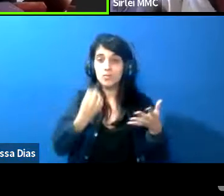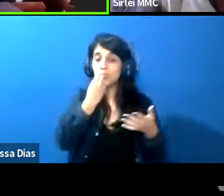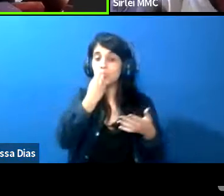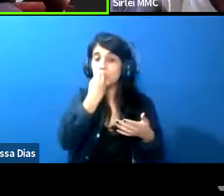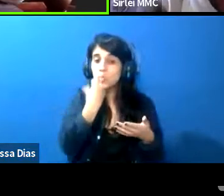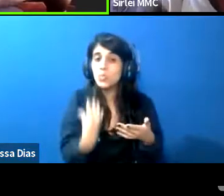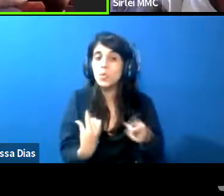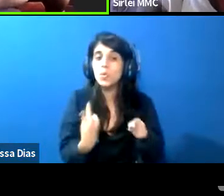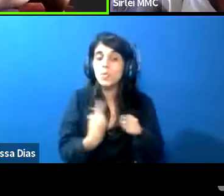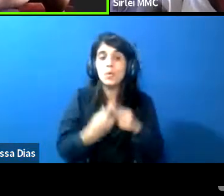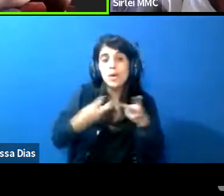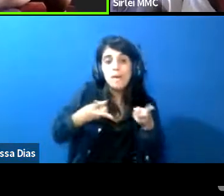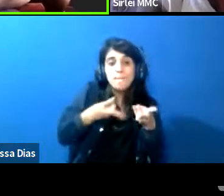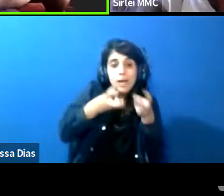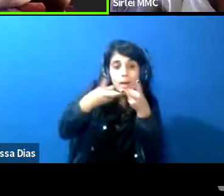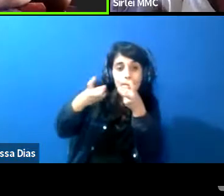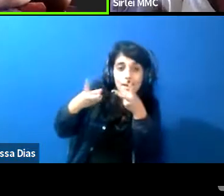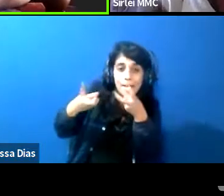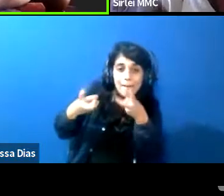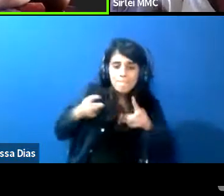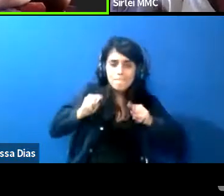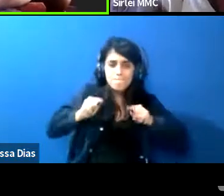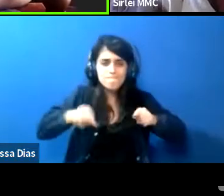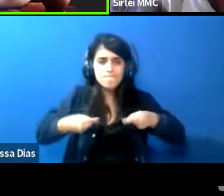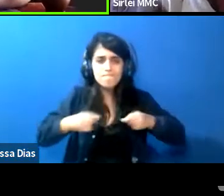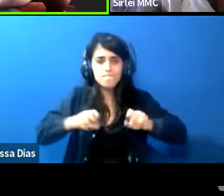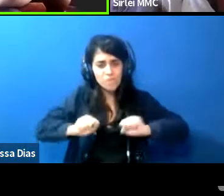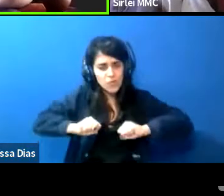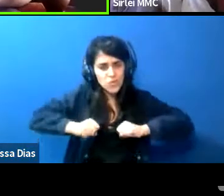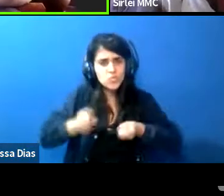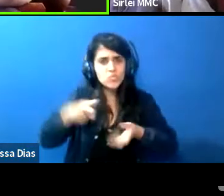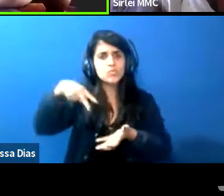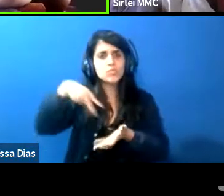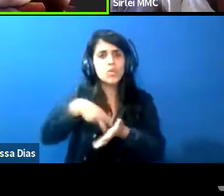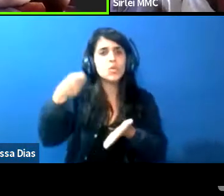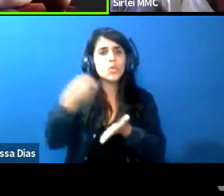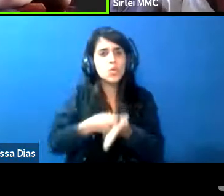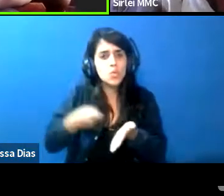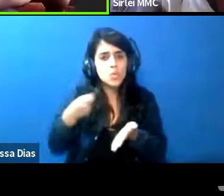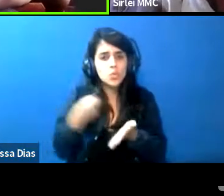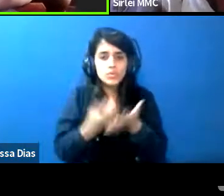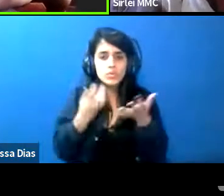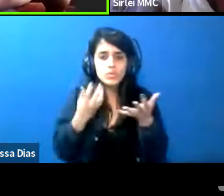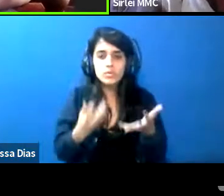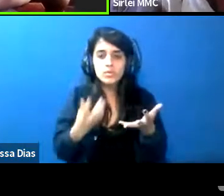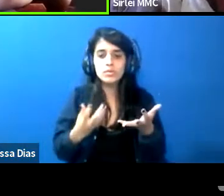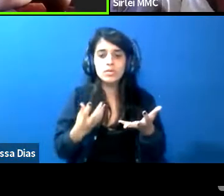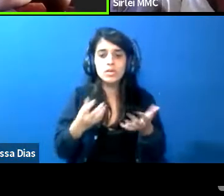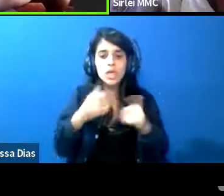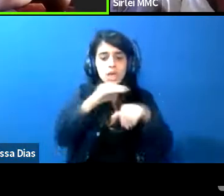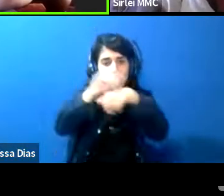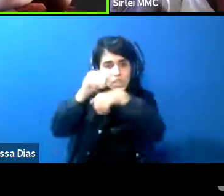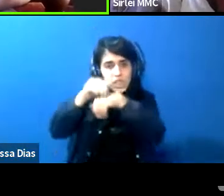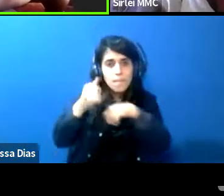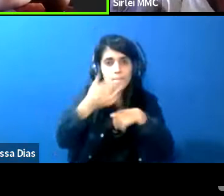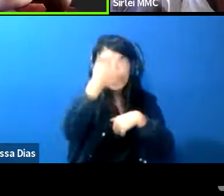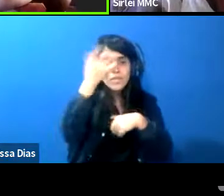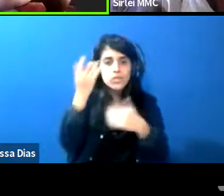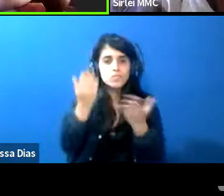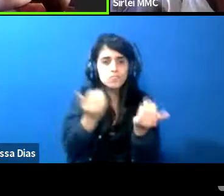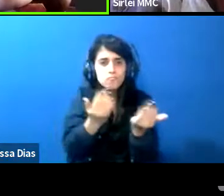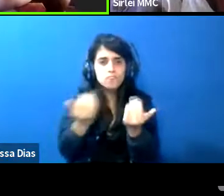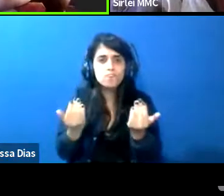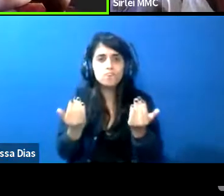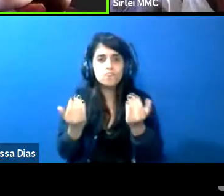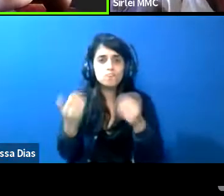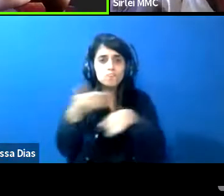tantas caras jovens que estão se desafiando e que estão indo para a luta, que estão abraçando a luta e que estão nos espaços